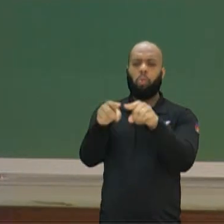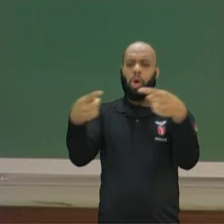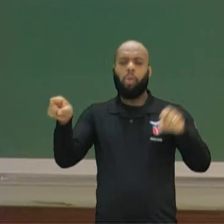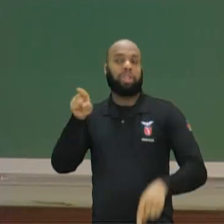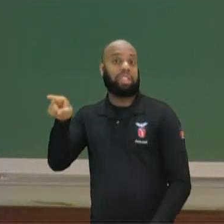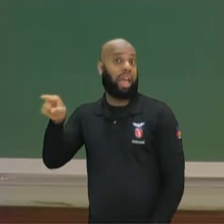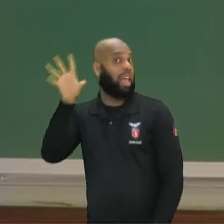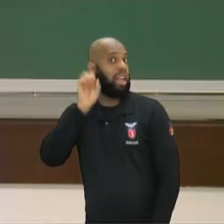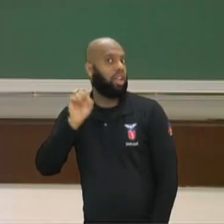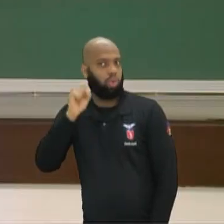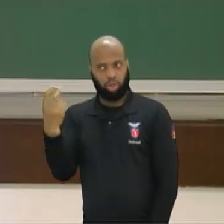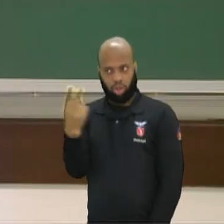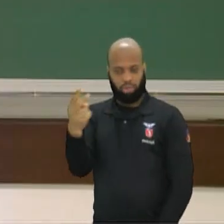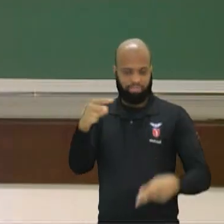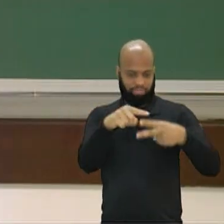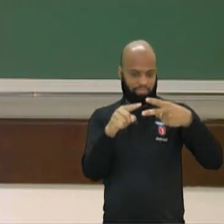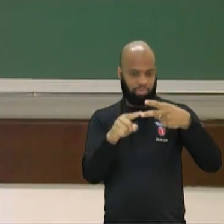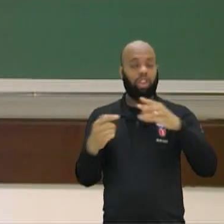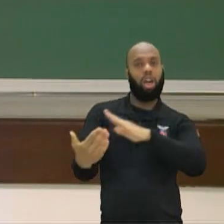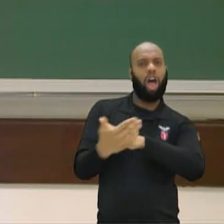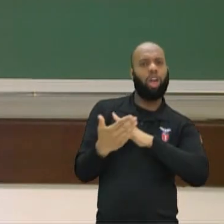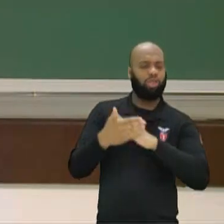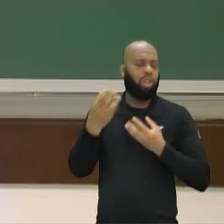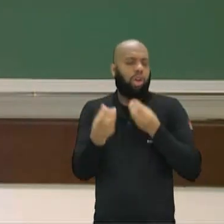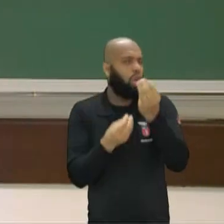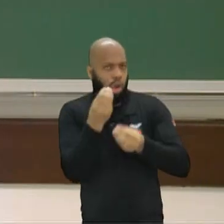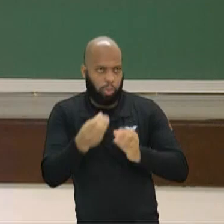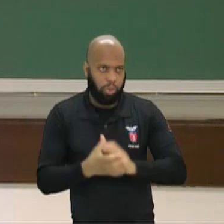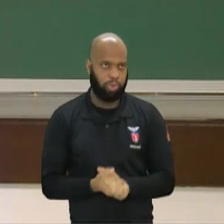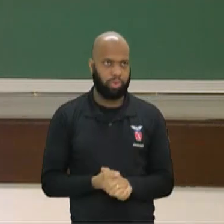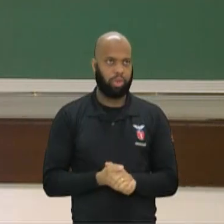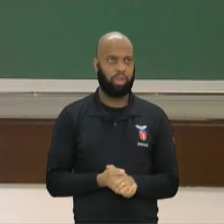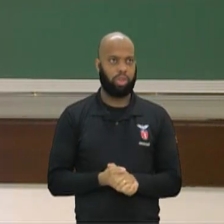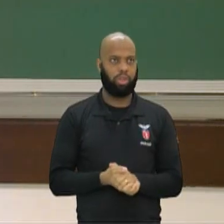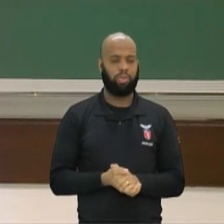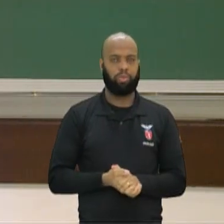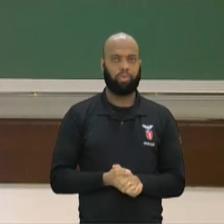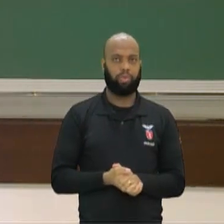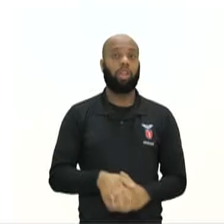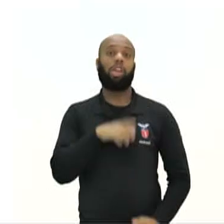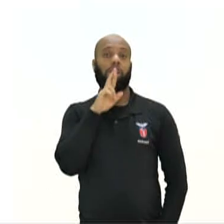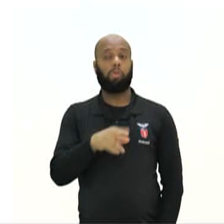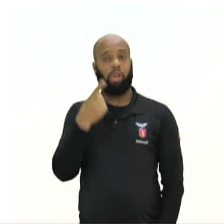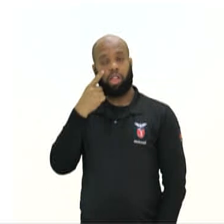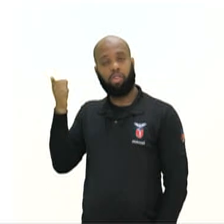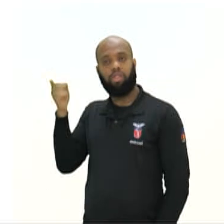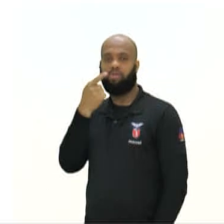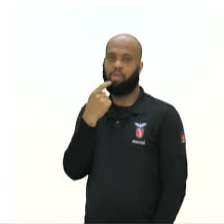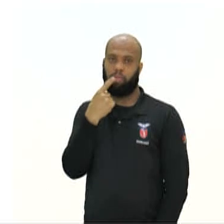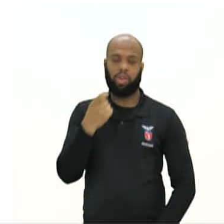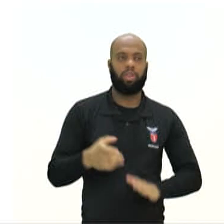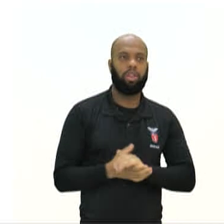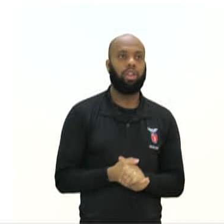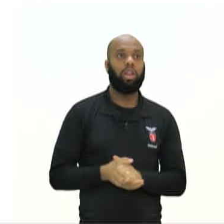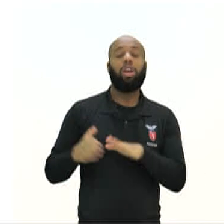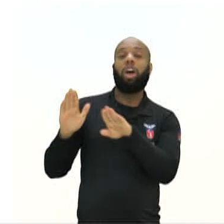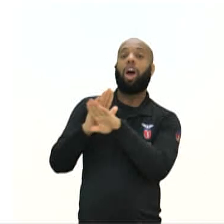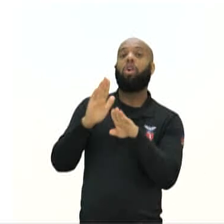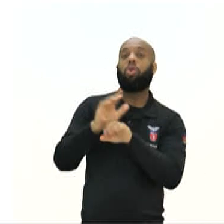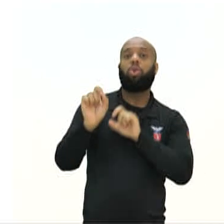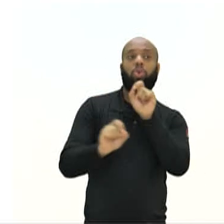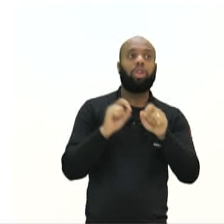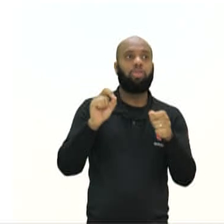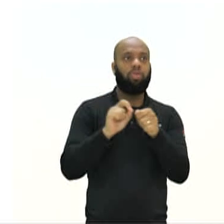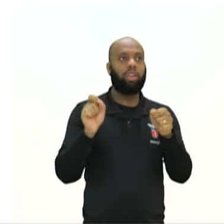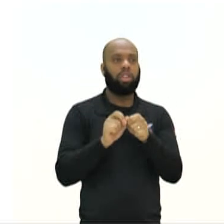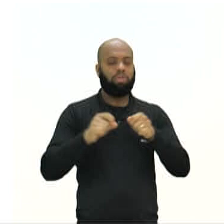que ela escuta desses dois artistas a ajudam? They help pull her through. Ajuda a fazer